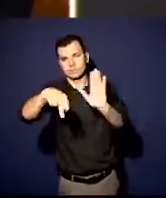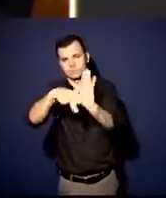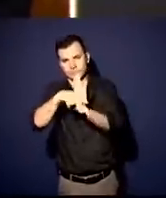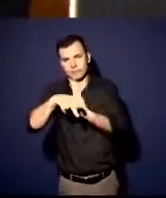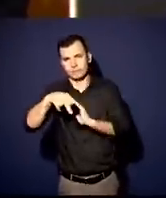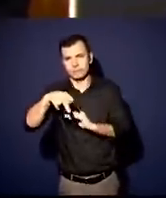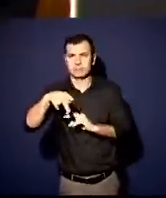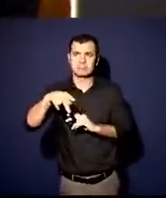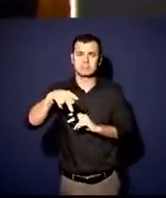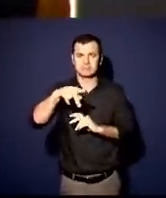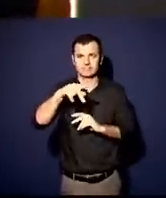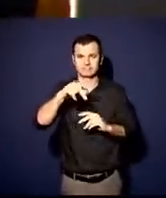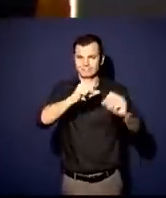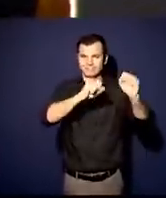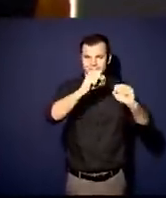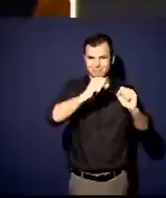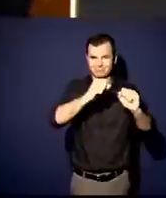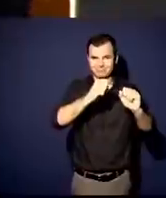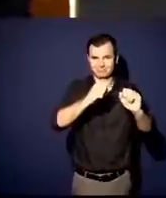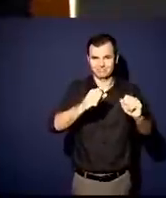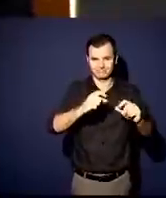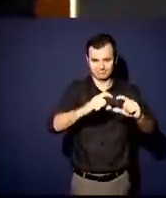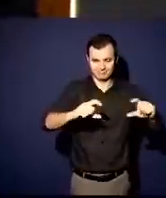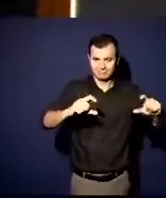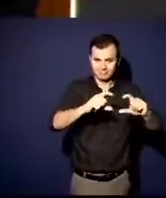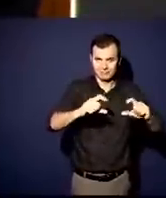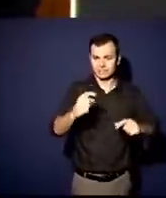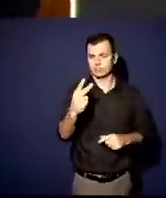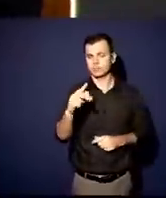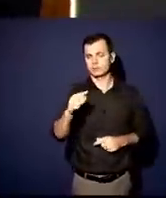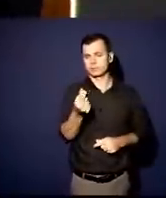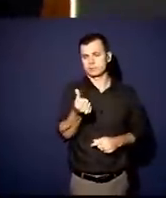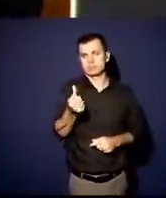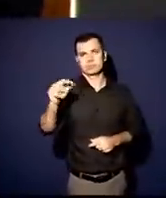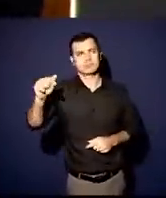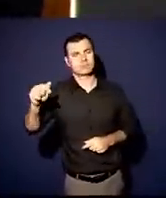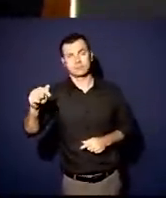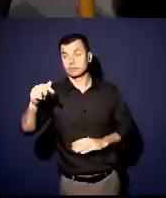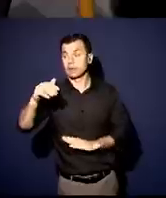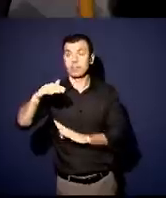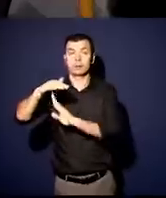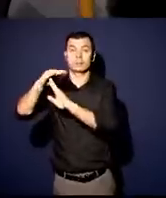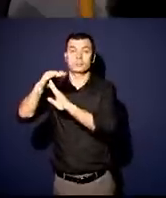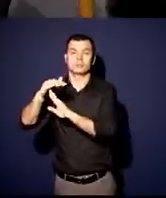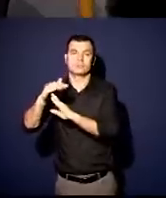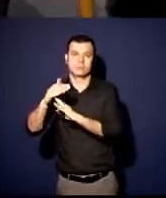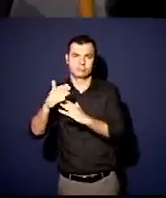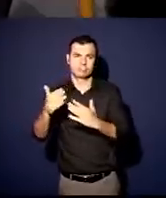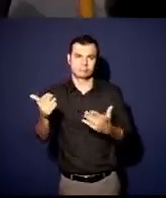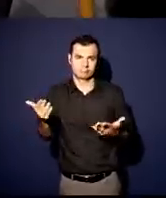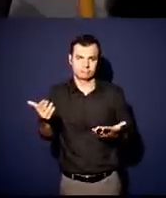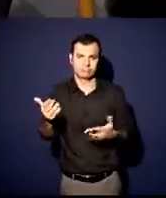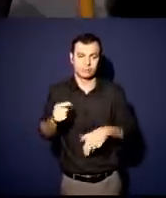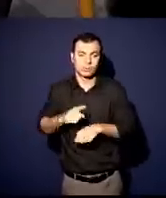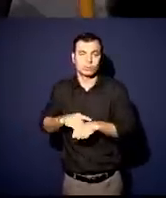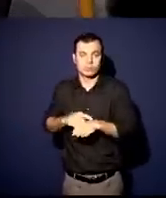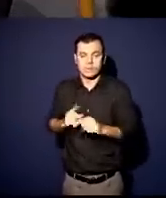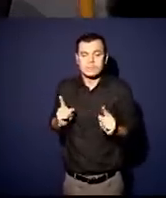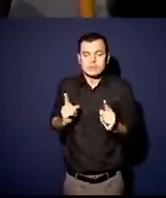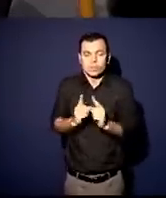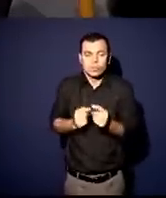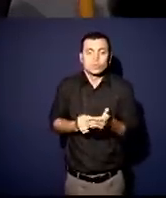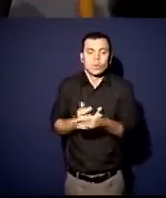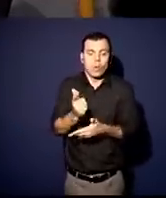5 years por 2,57. Então, gente, isso aqui não tem como ser abaixo disso. Não consegue comprar o curto prazo nesse preço. É.